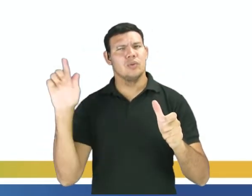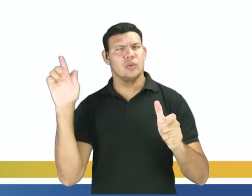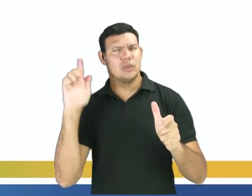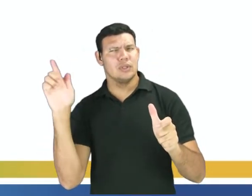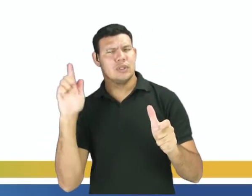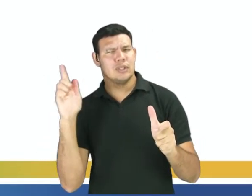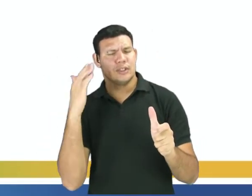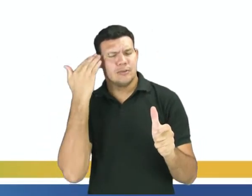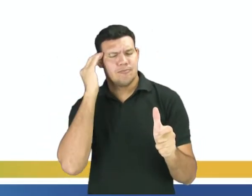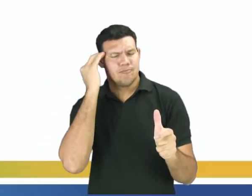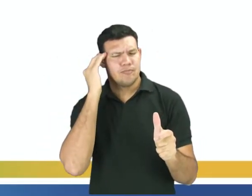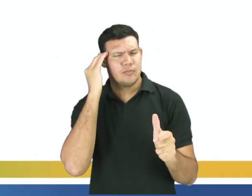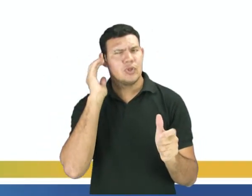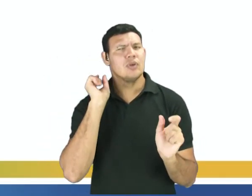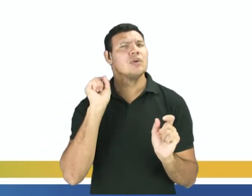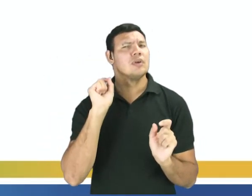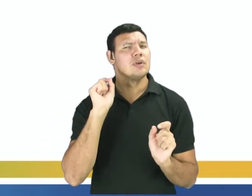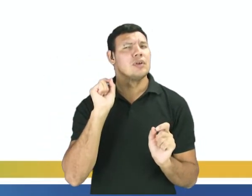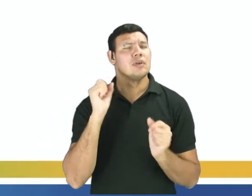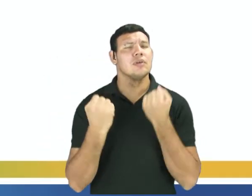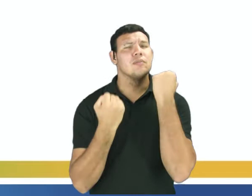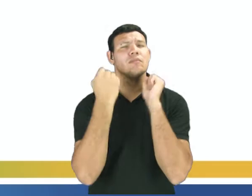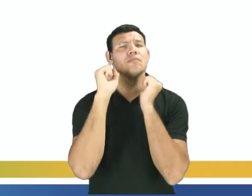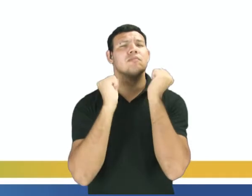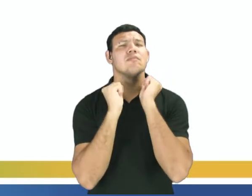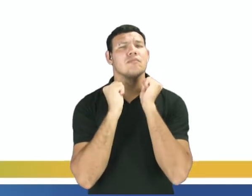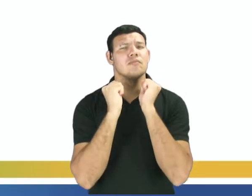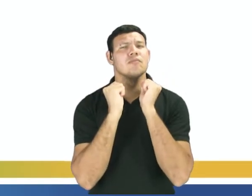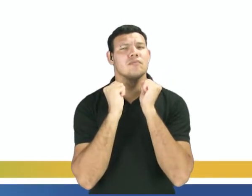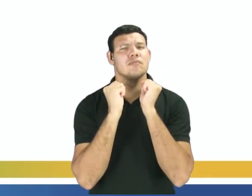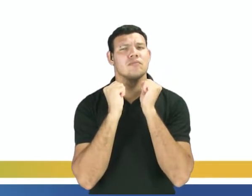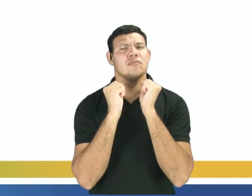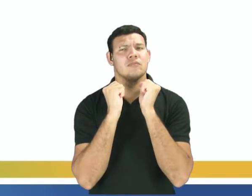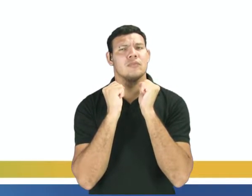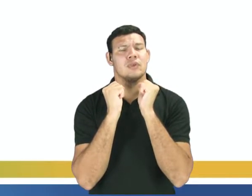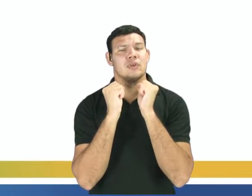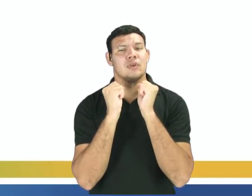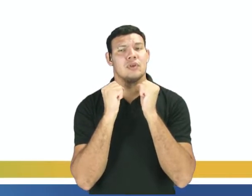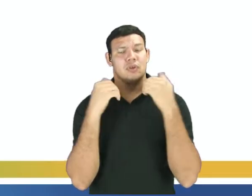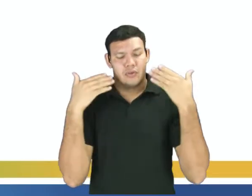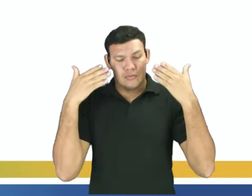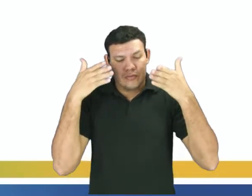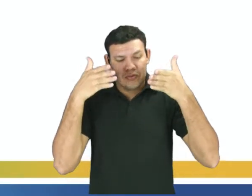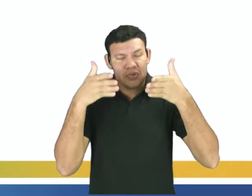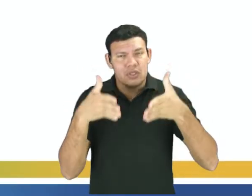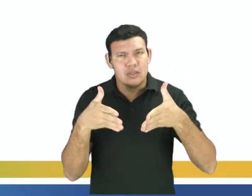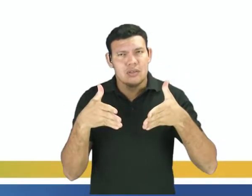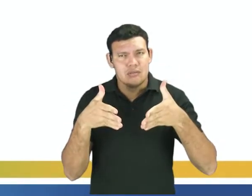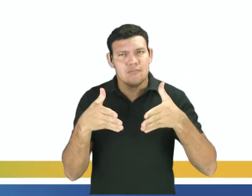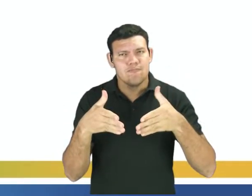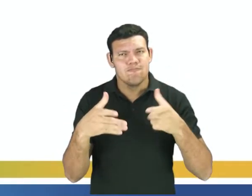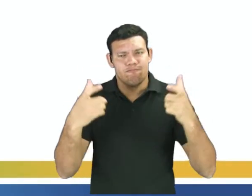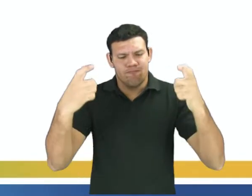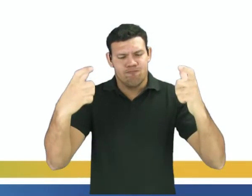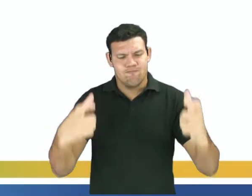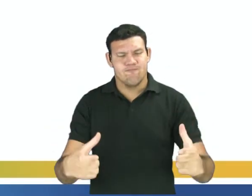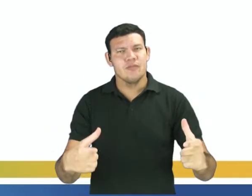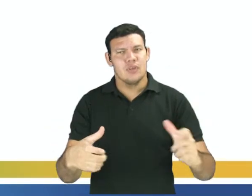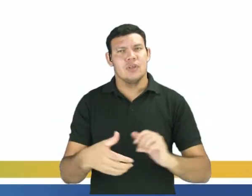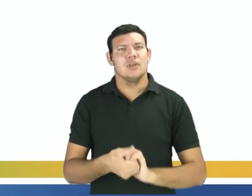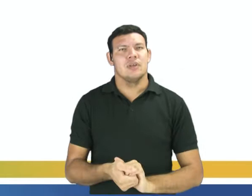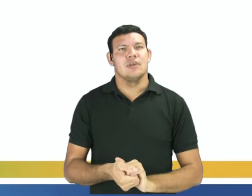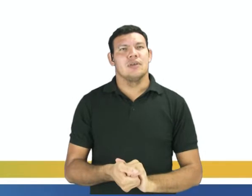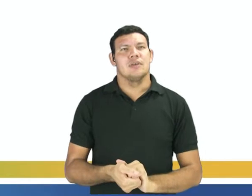interessante entender o que de fato a indústria interferiu na configuração do espaço geográfico. Com o advento